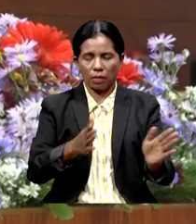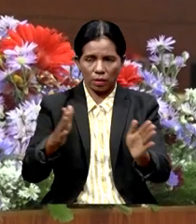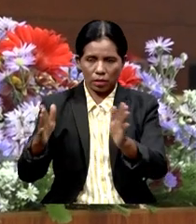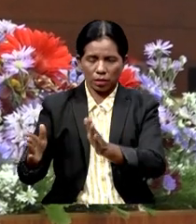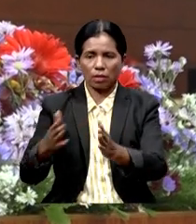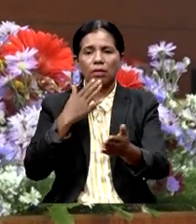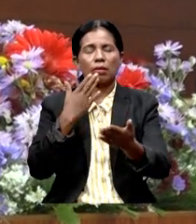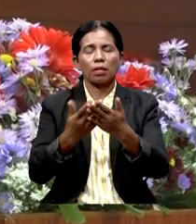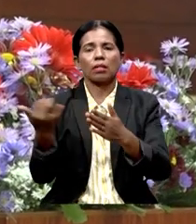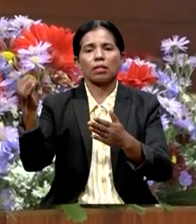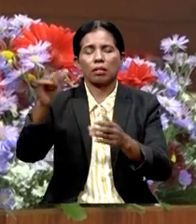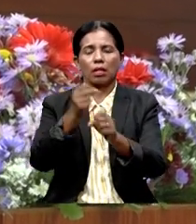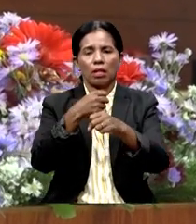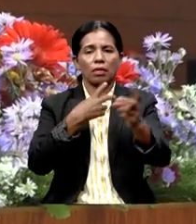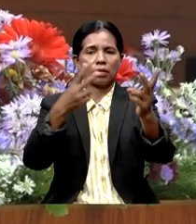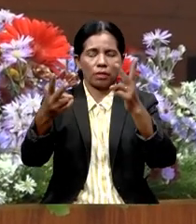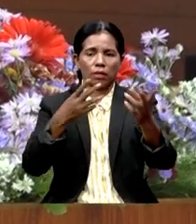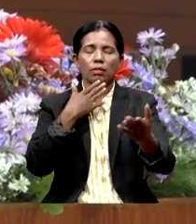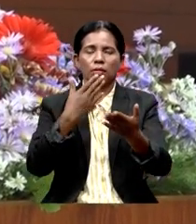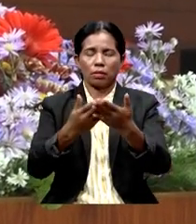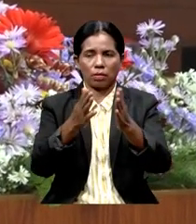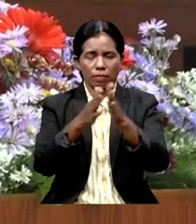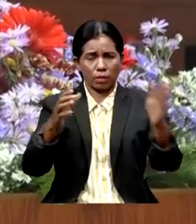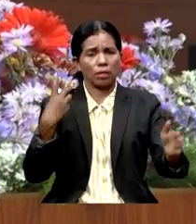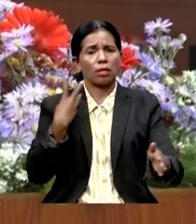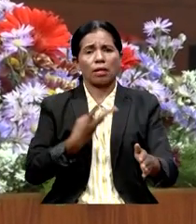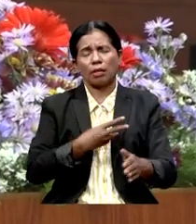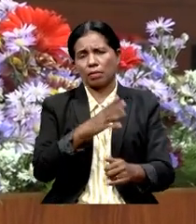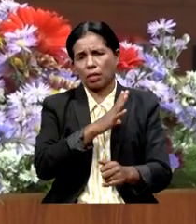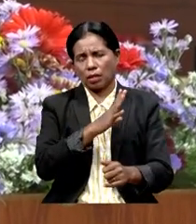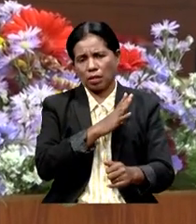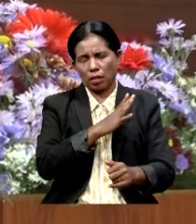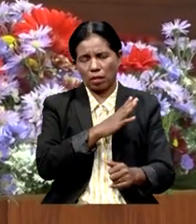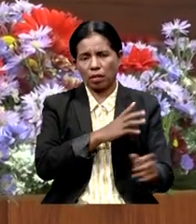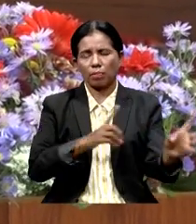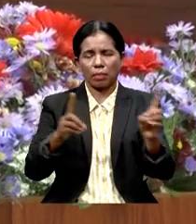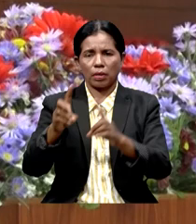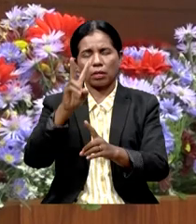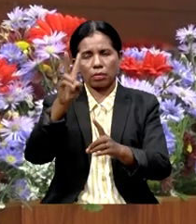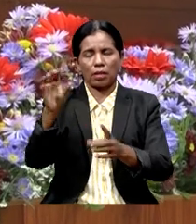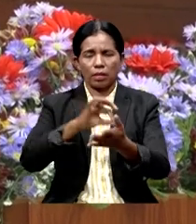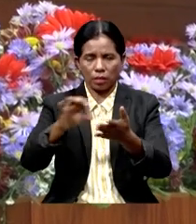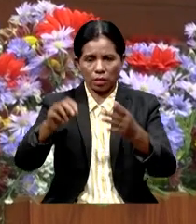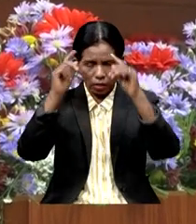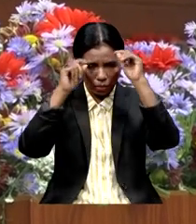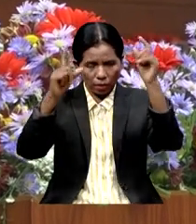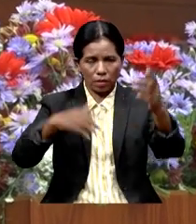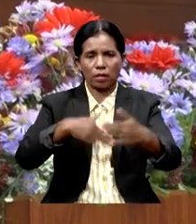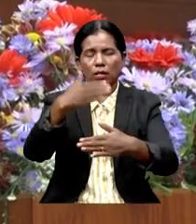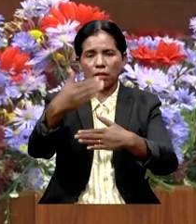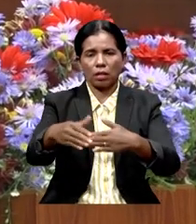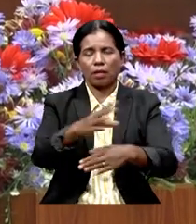meticolo sira nebe halo visita ne sa sucesso bo. Ami hei implementa mako parte rua sina ona. Timor-Leste é a fase de